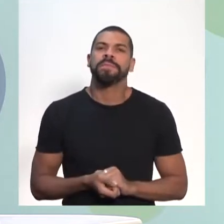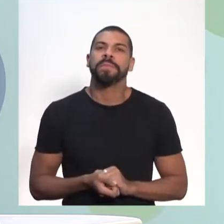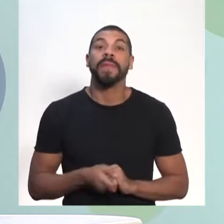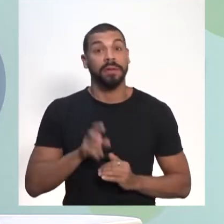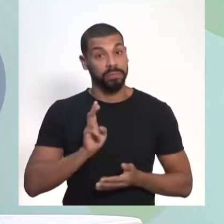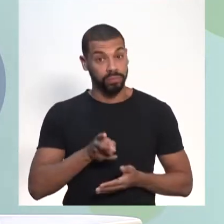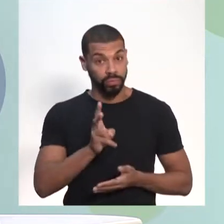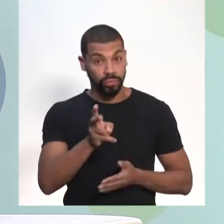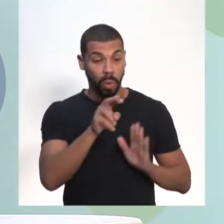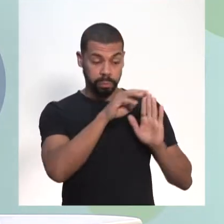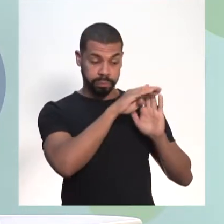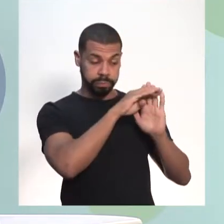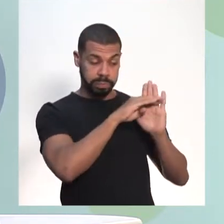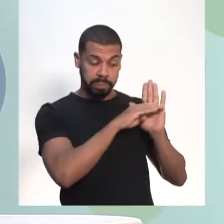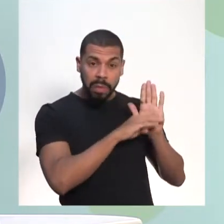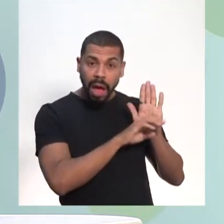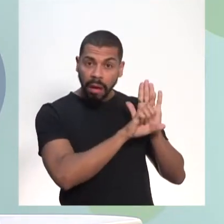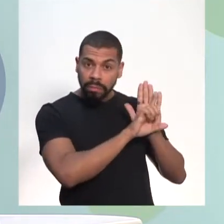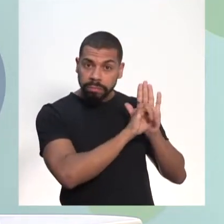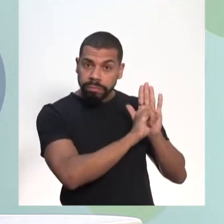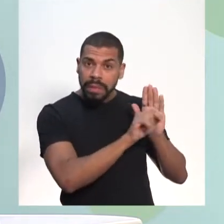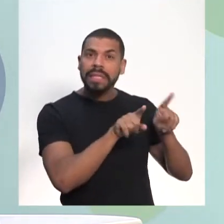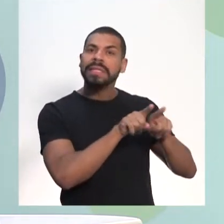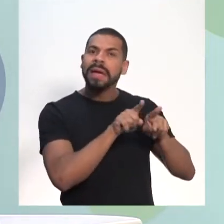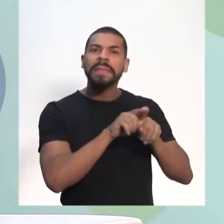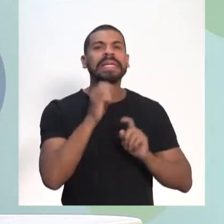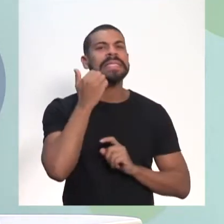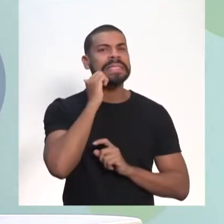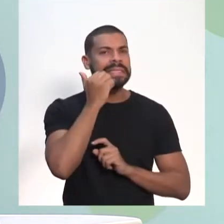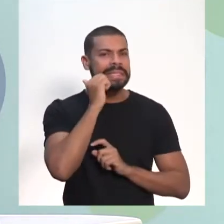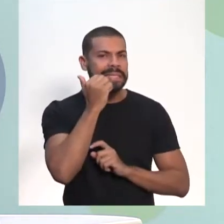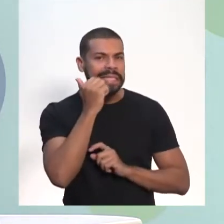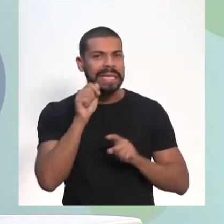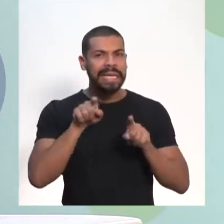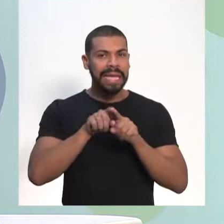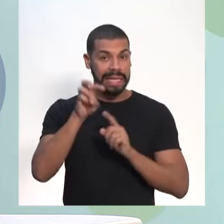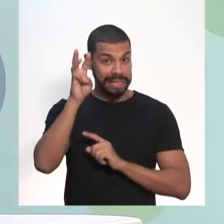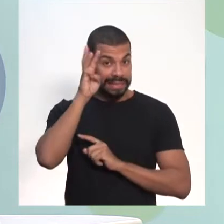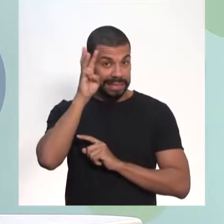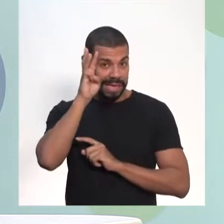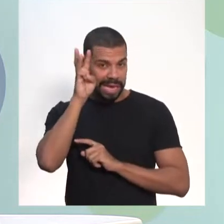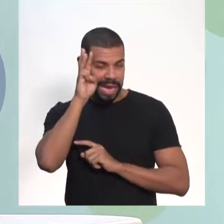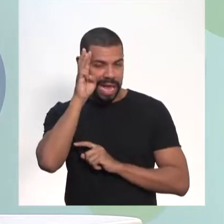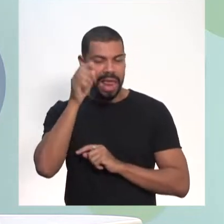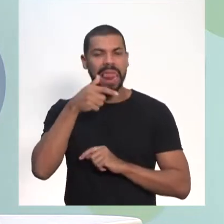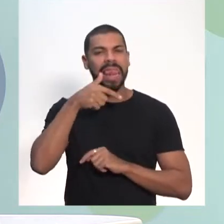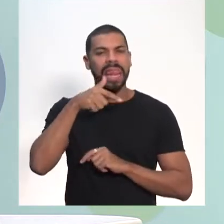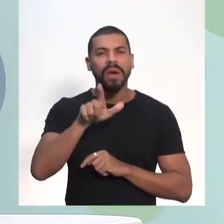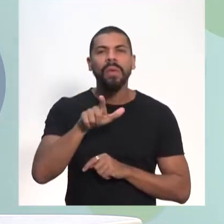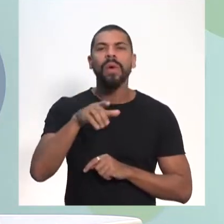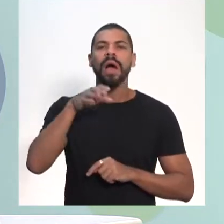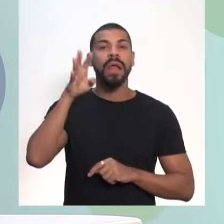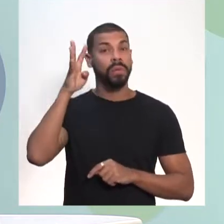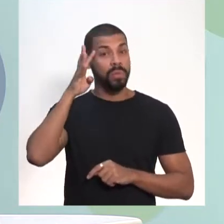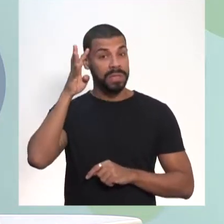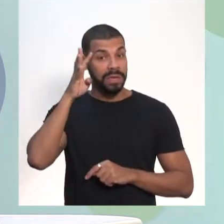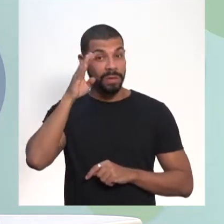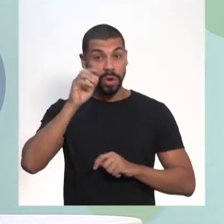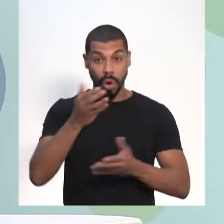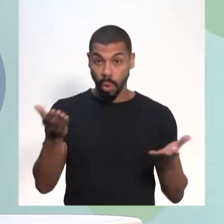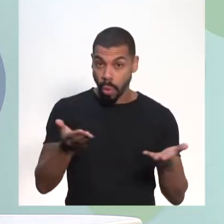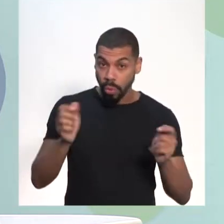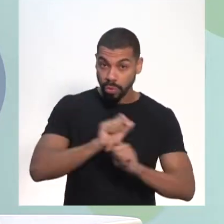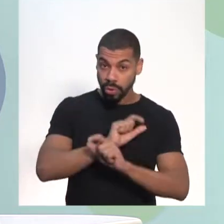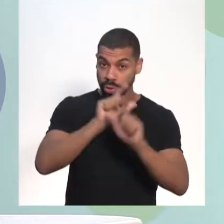Seguindo a resolução, nós temos Ciências Humanas na terça-feira, Linguagens na quarta, hoje de manhã tivemos